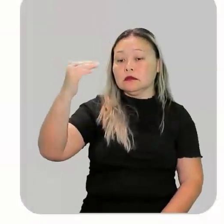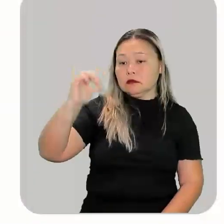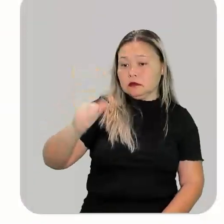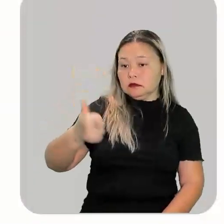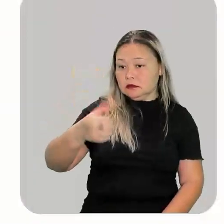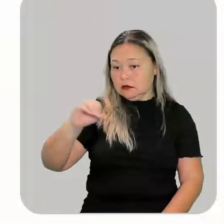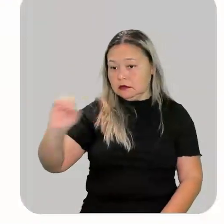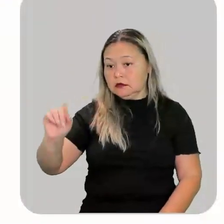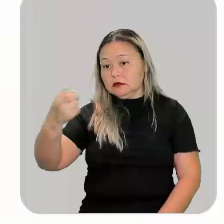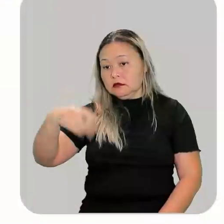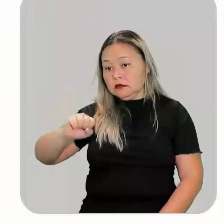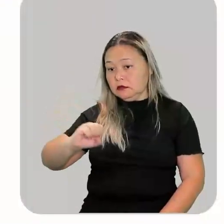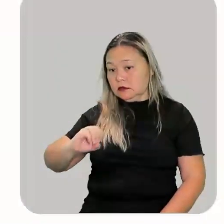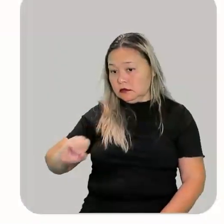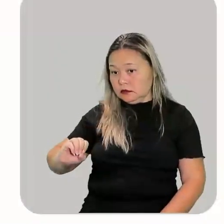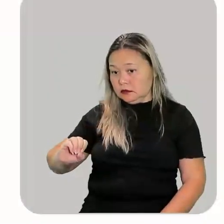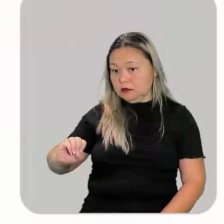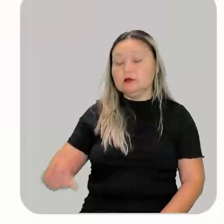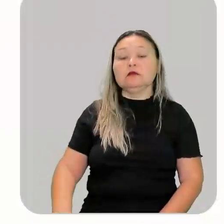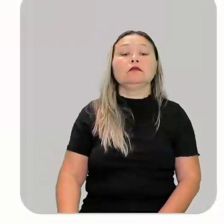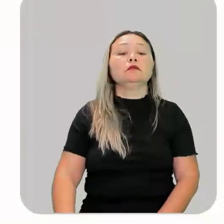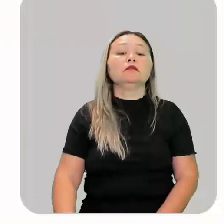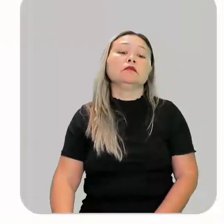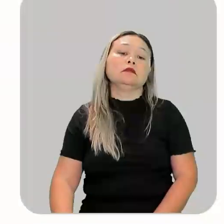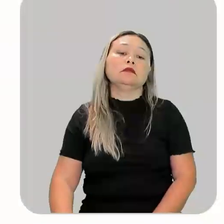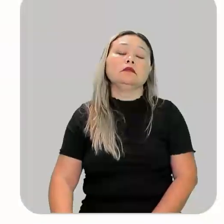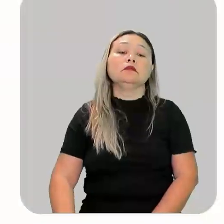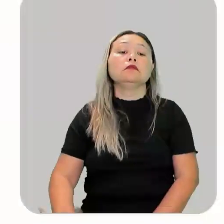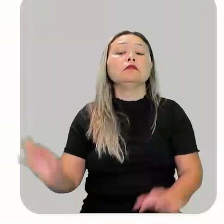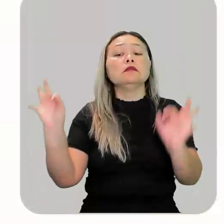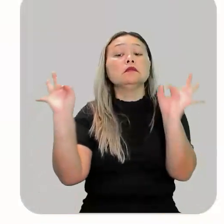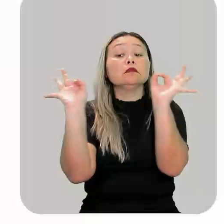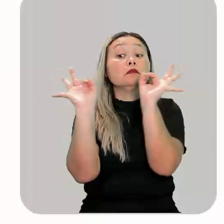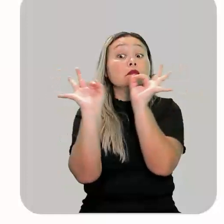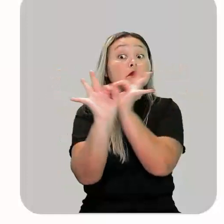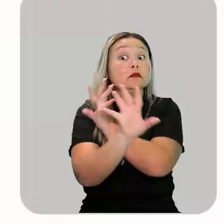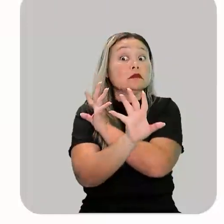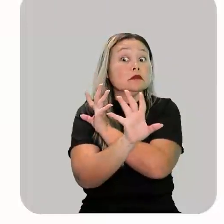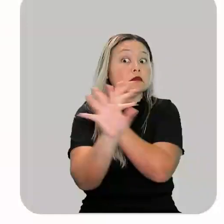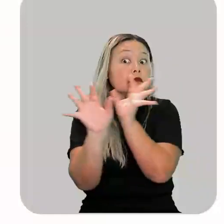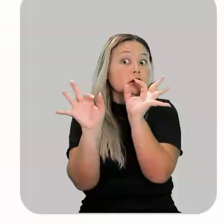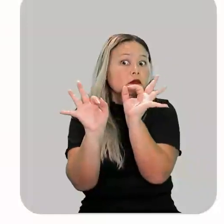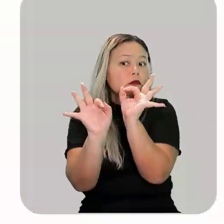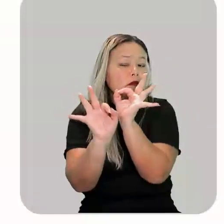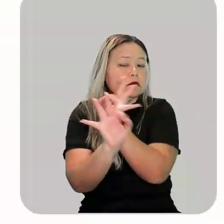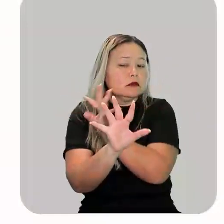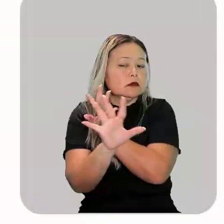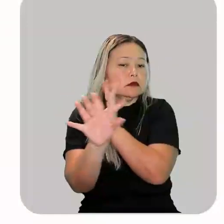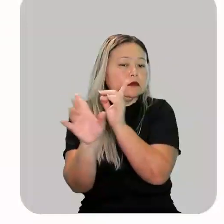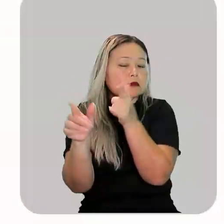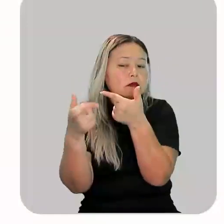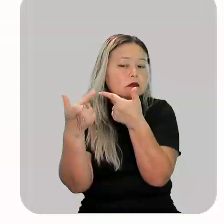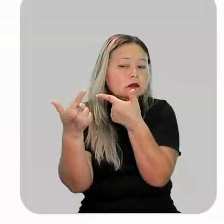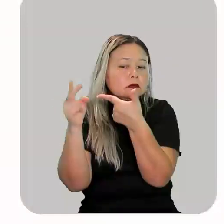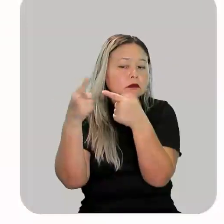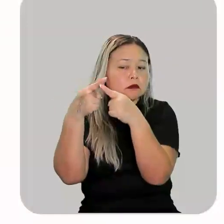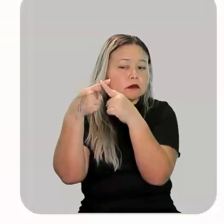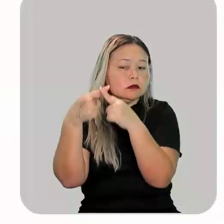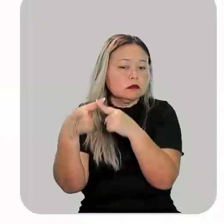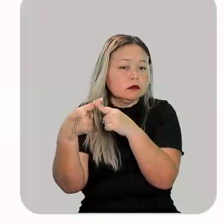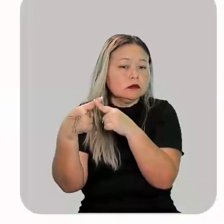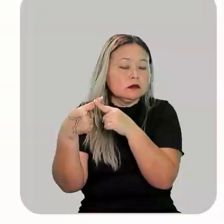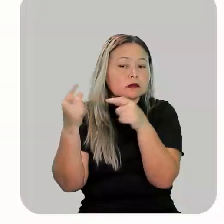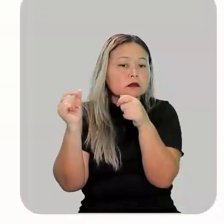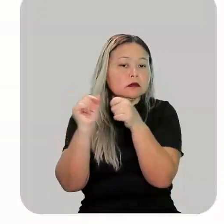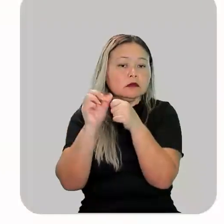150, 100 e 80. Pronto. Só isso. Era só multiplicar.